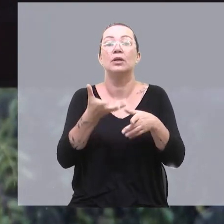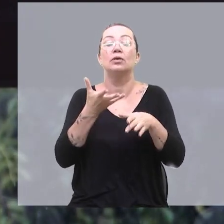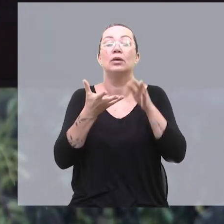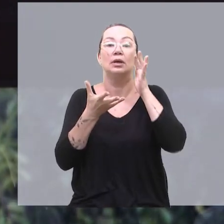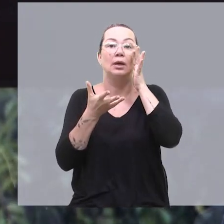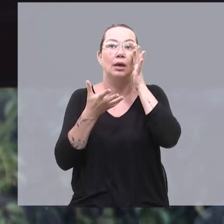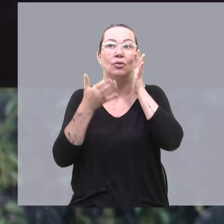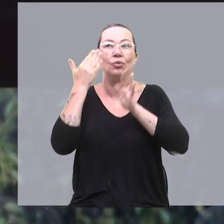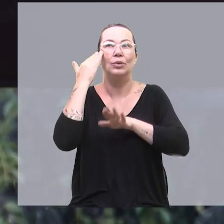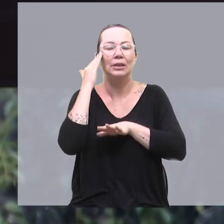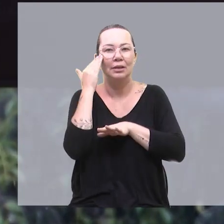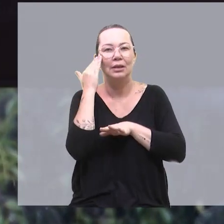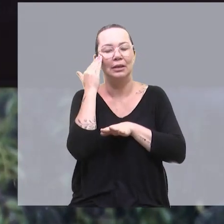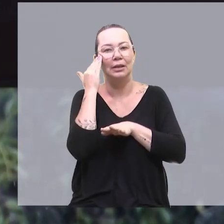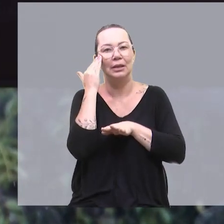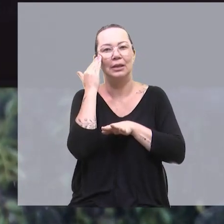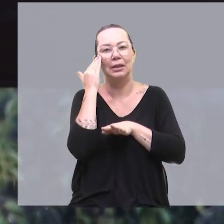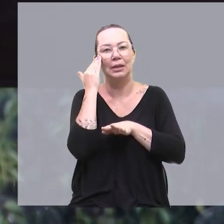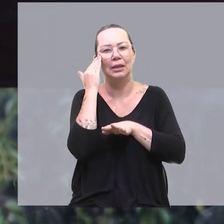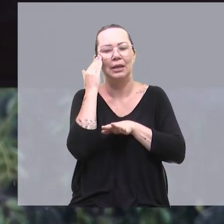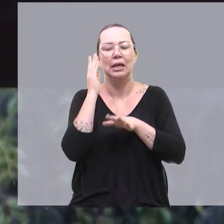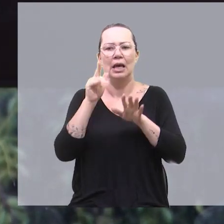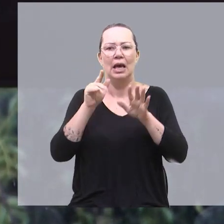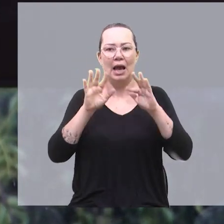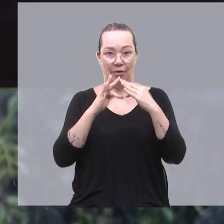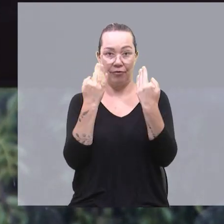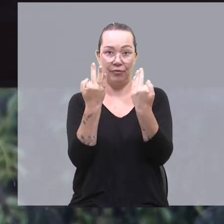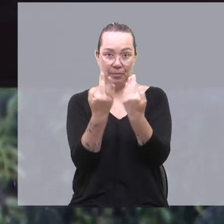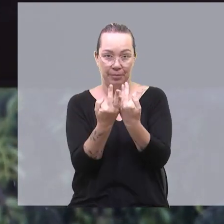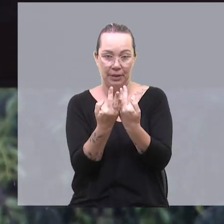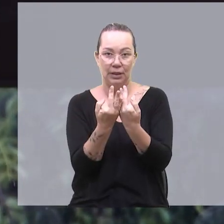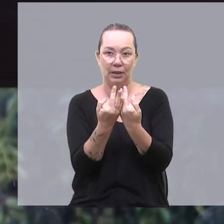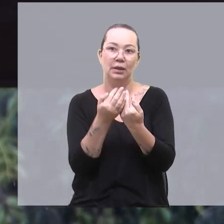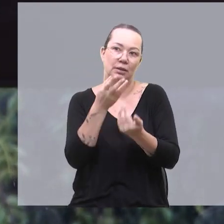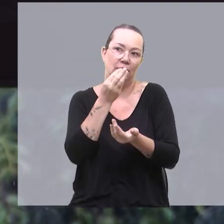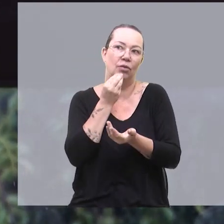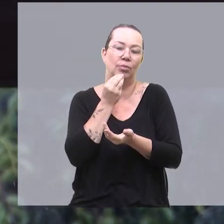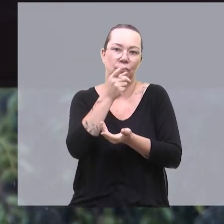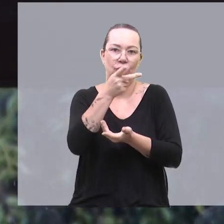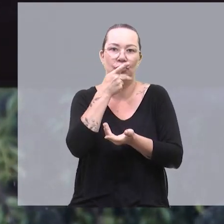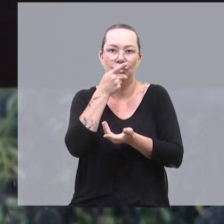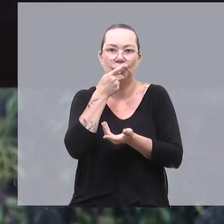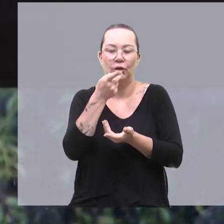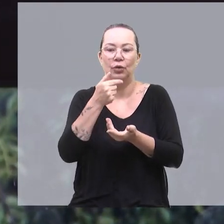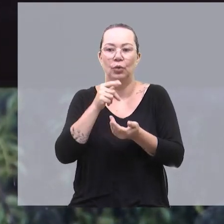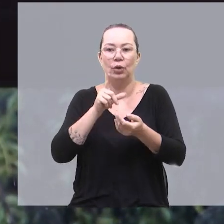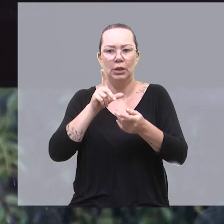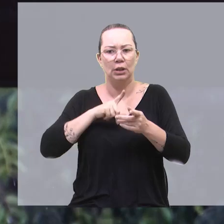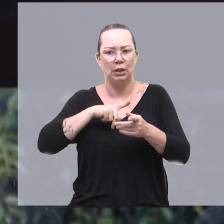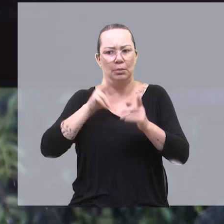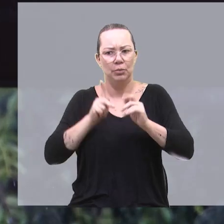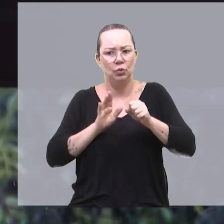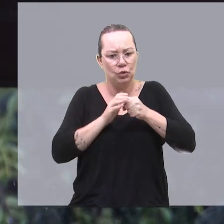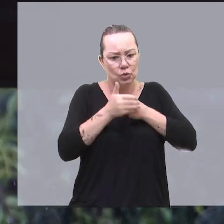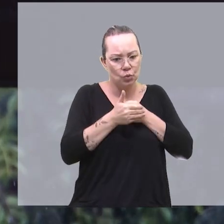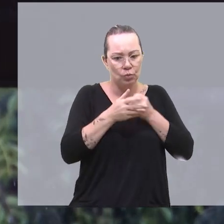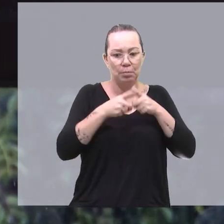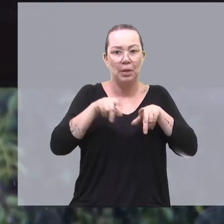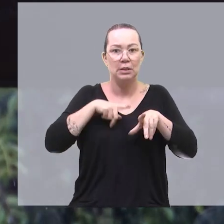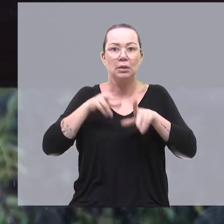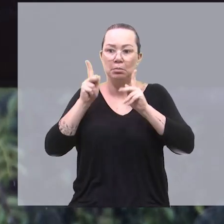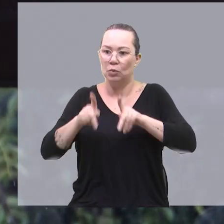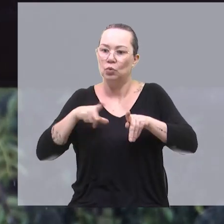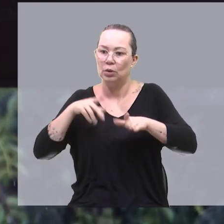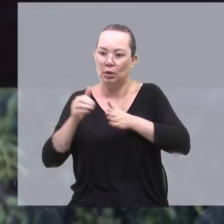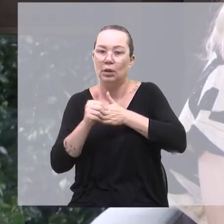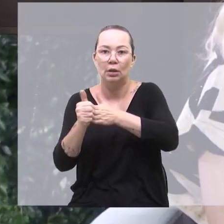eu quero entender a família, claro, como você bem disse, tem gente que esconde isso, mas tem gente que não,